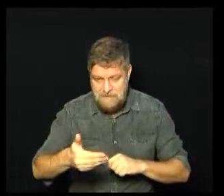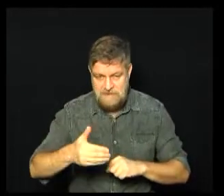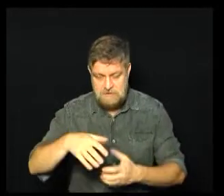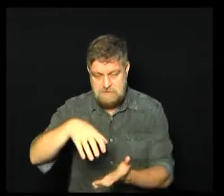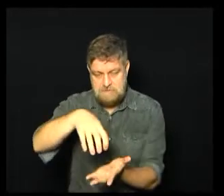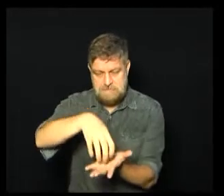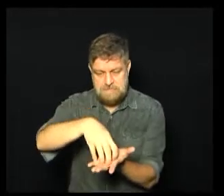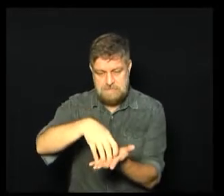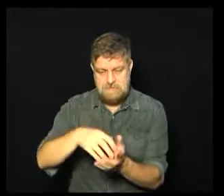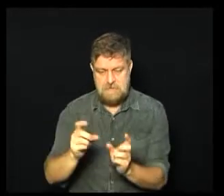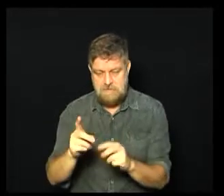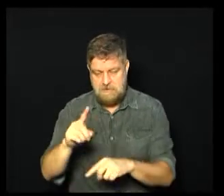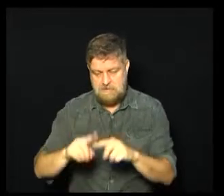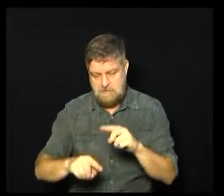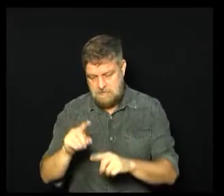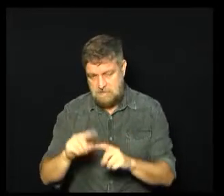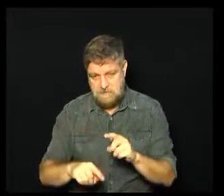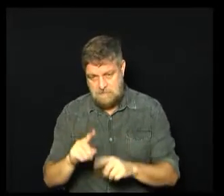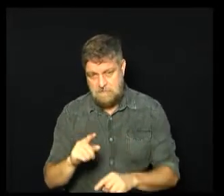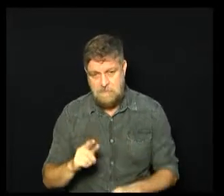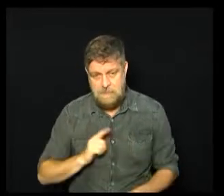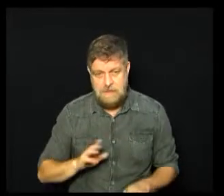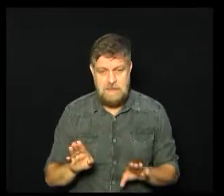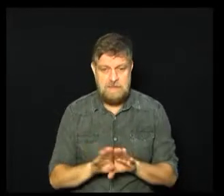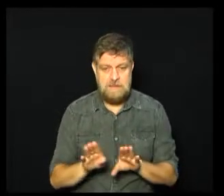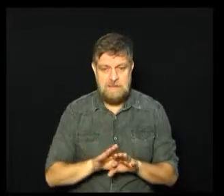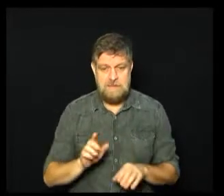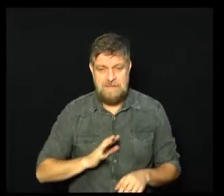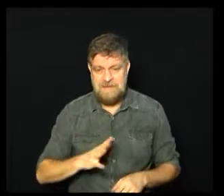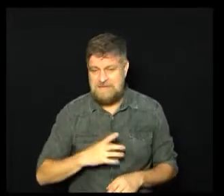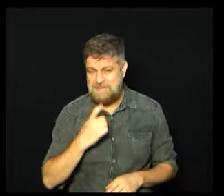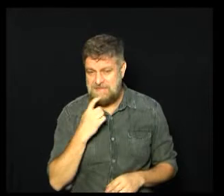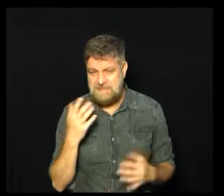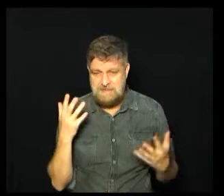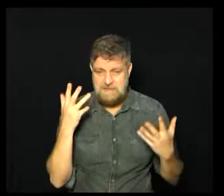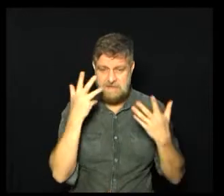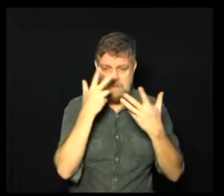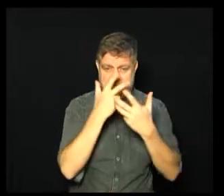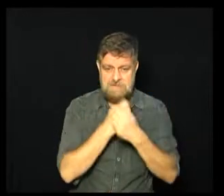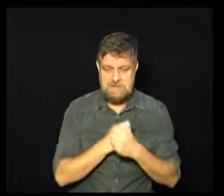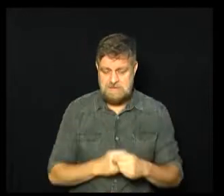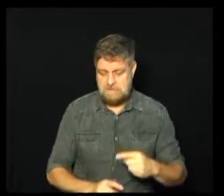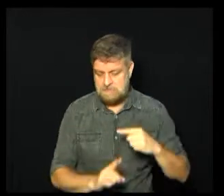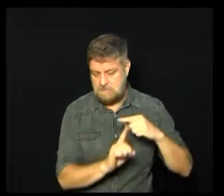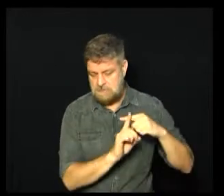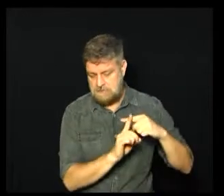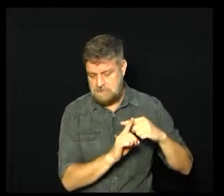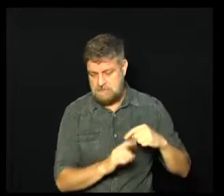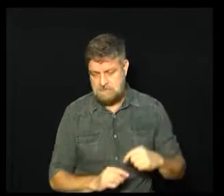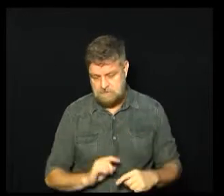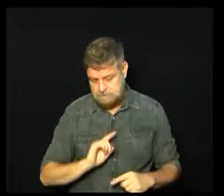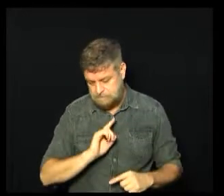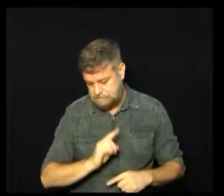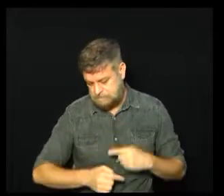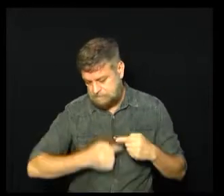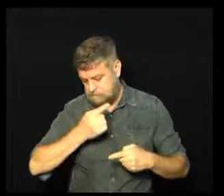trazer isso como instrumento de embelezamento e uma intervenção urbanística positiva para a nossa cidade,